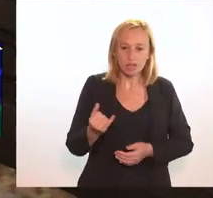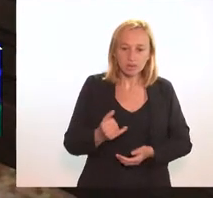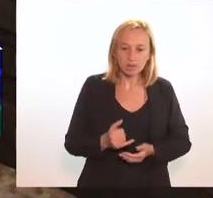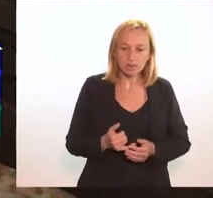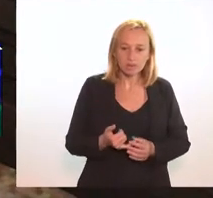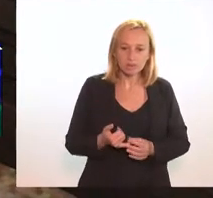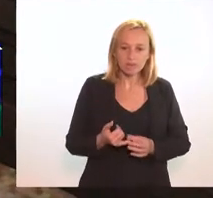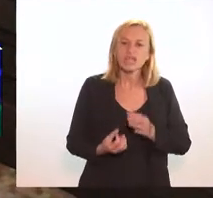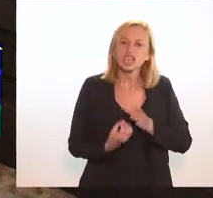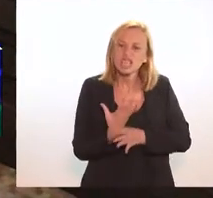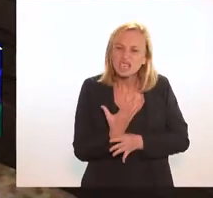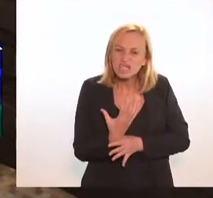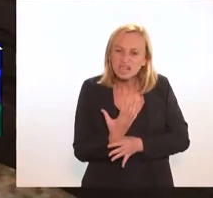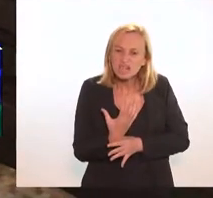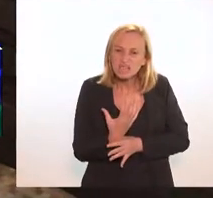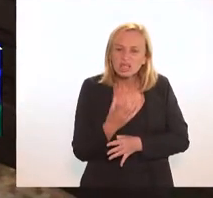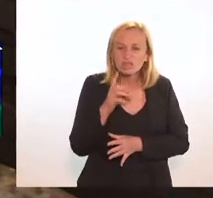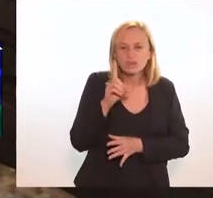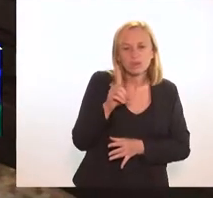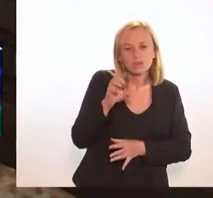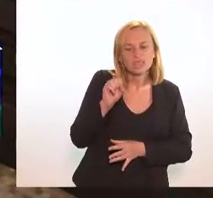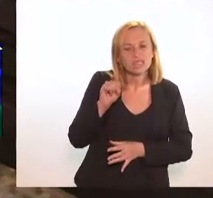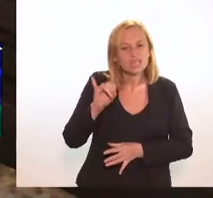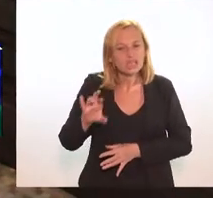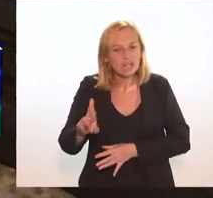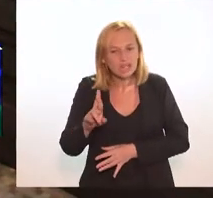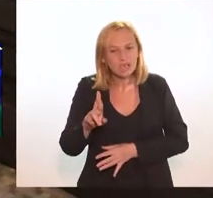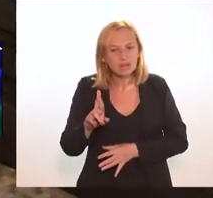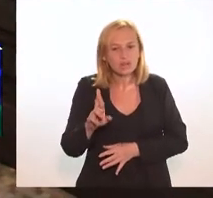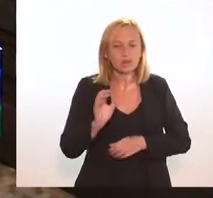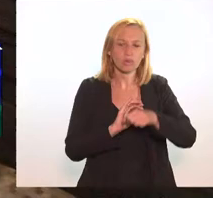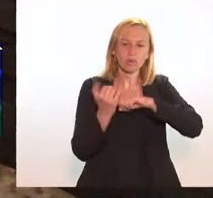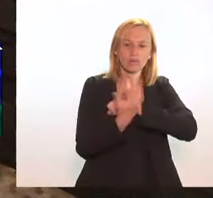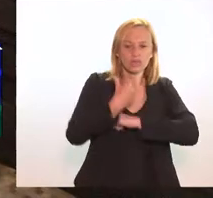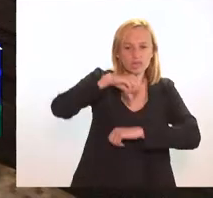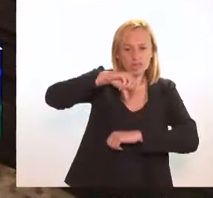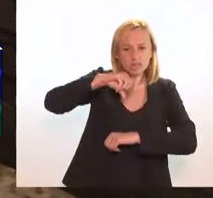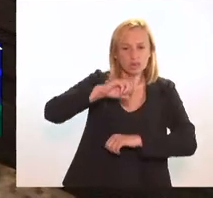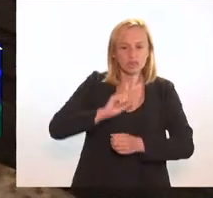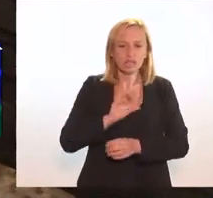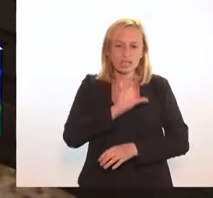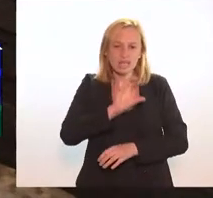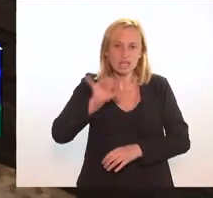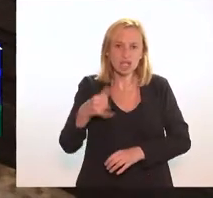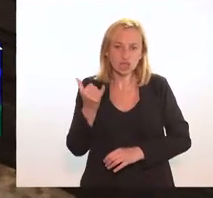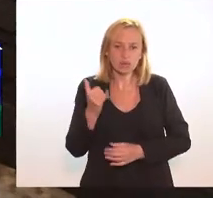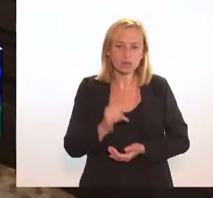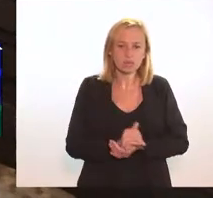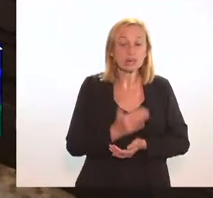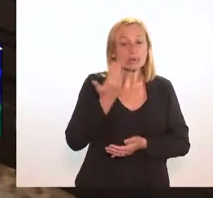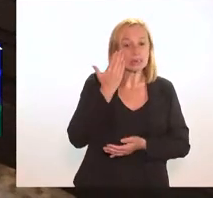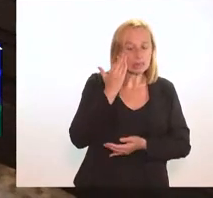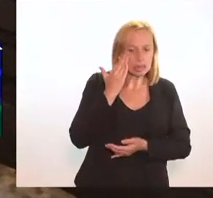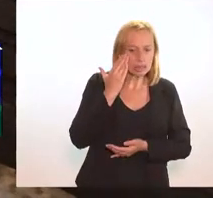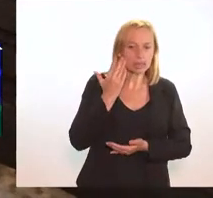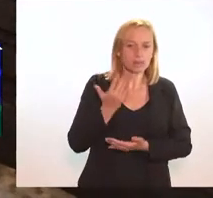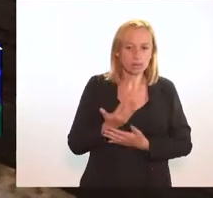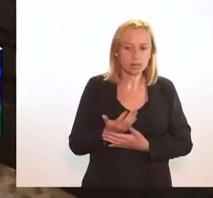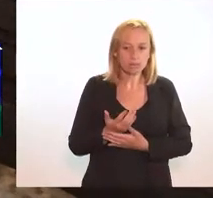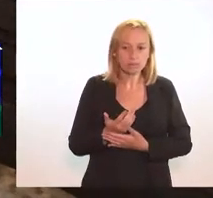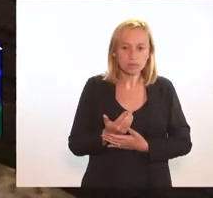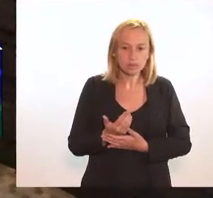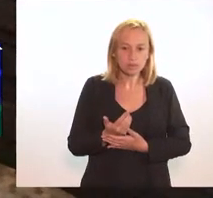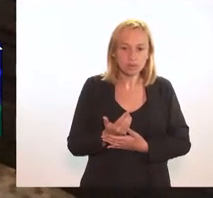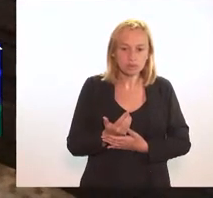Que cria? Dossiê COVID-19. A CCJ entendeu que não